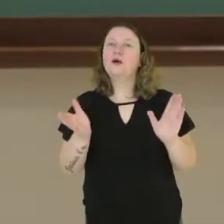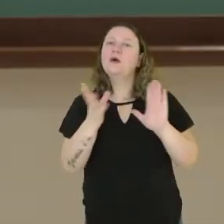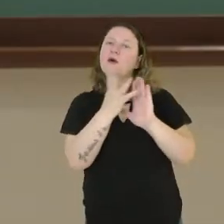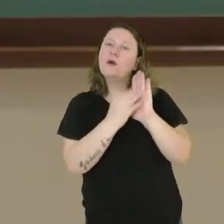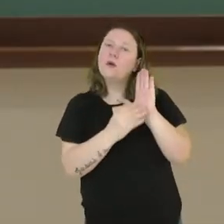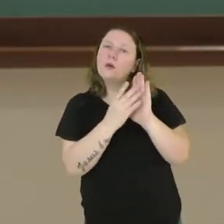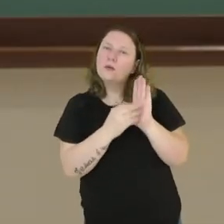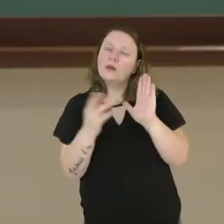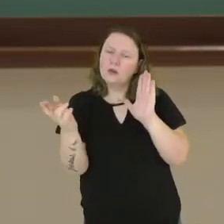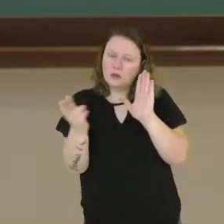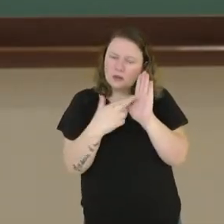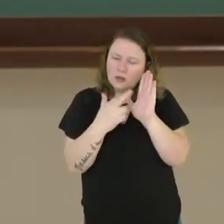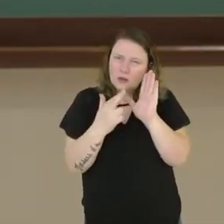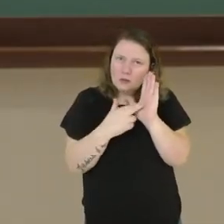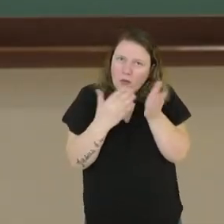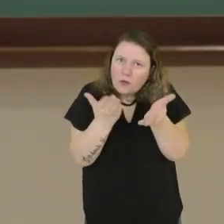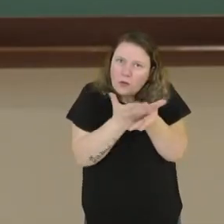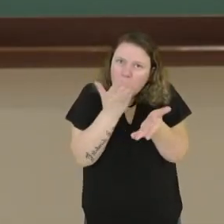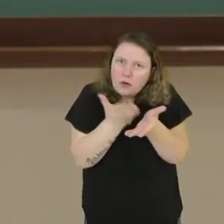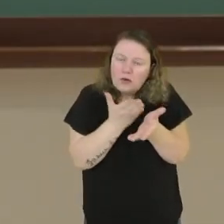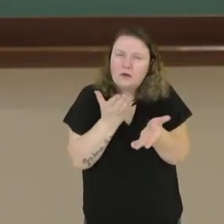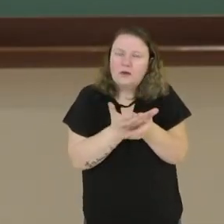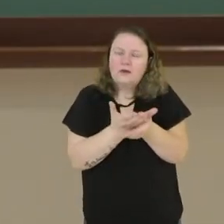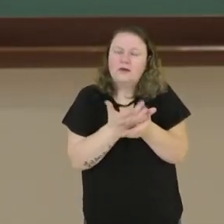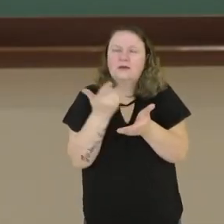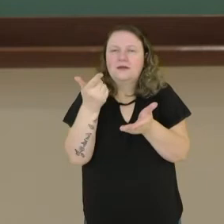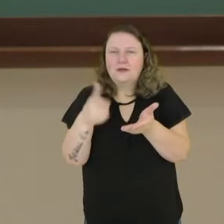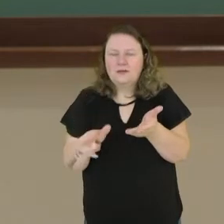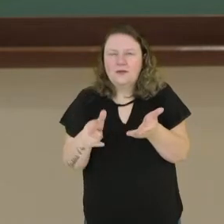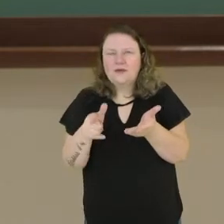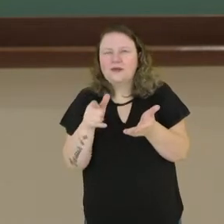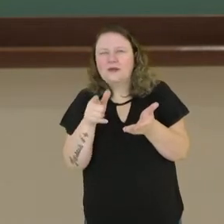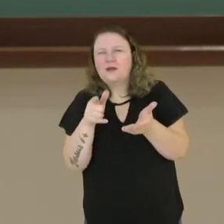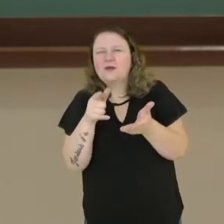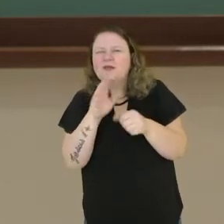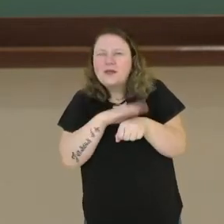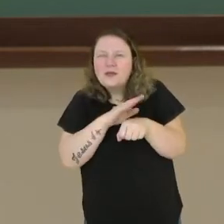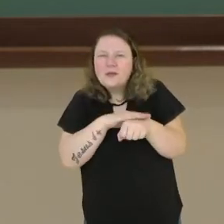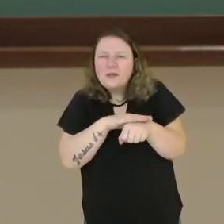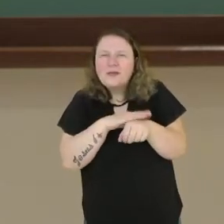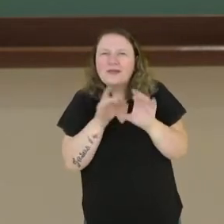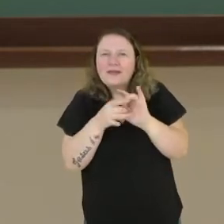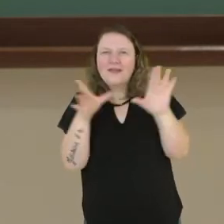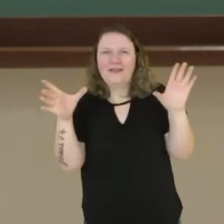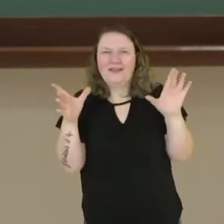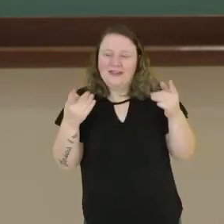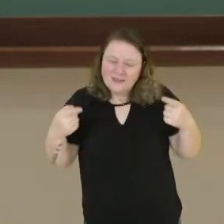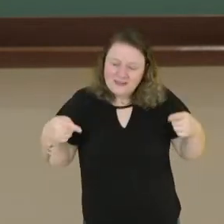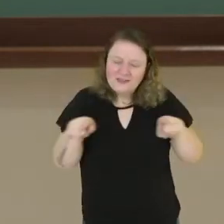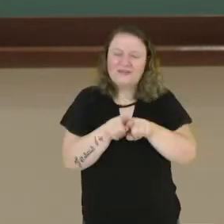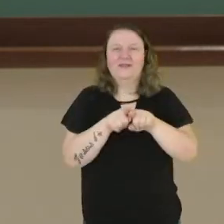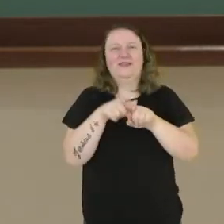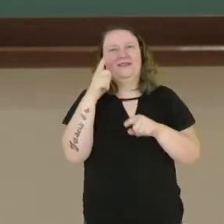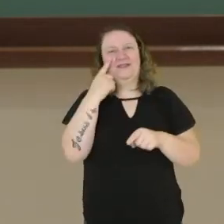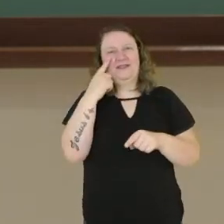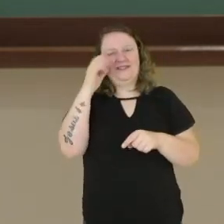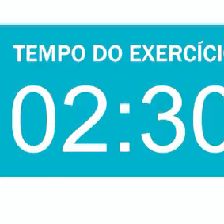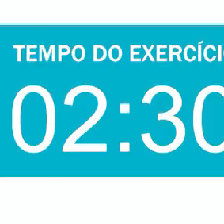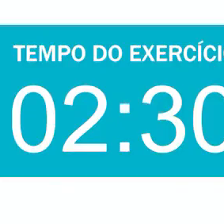copiem, respondam no caderno de vocês e daí daqui a alguns minutos, a gente volta para ver se está